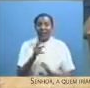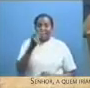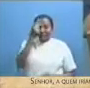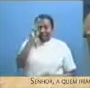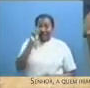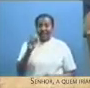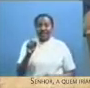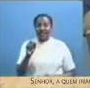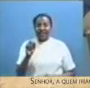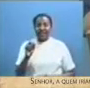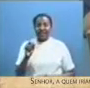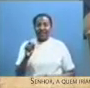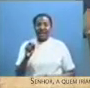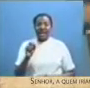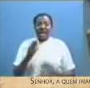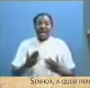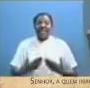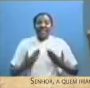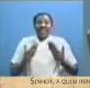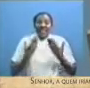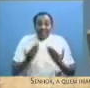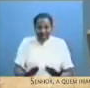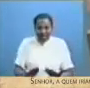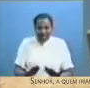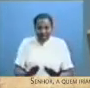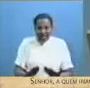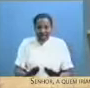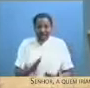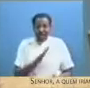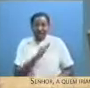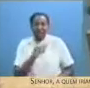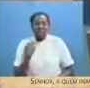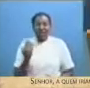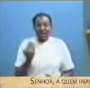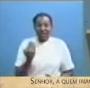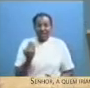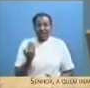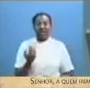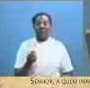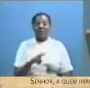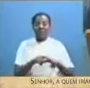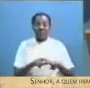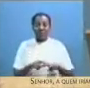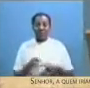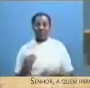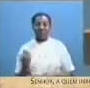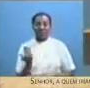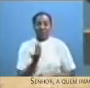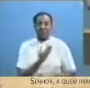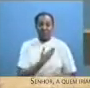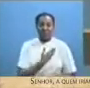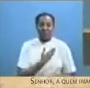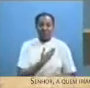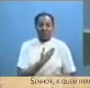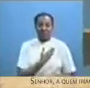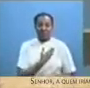parte de Deus, graça e paz. De Deus eu só posso esperar duas coisas: graça e paz. A doença vem de